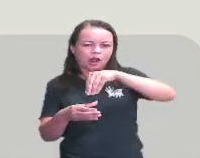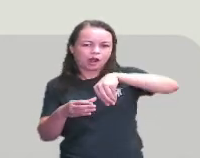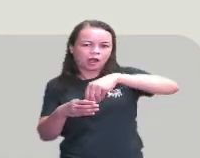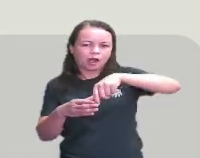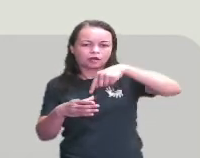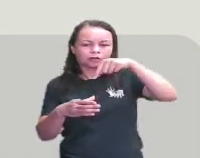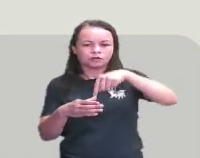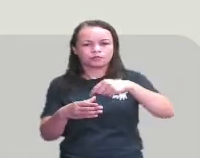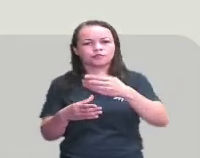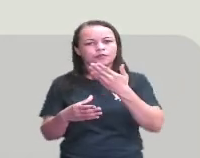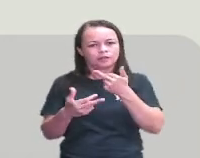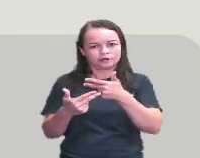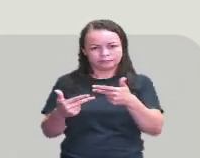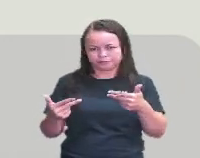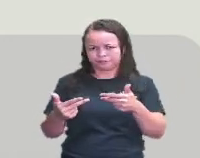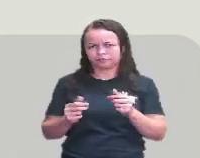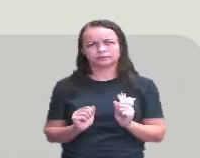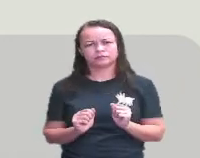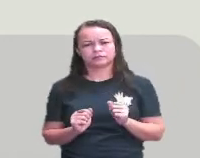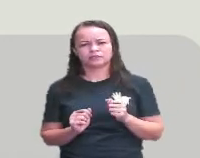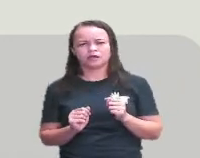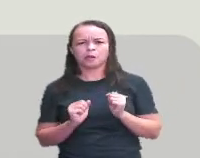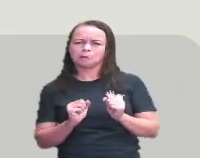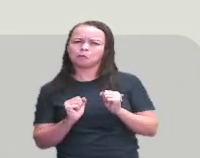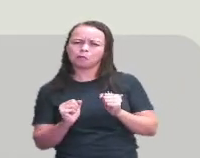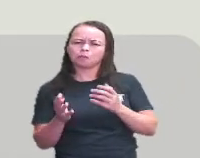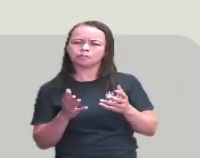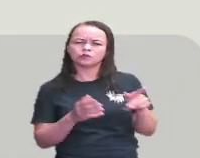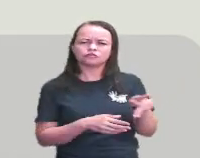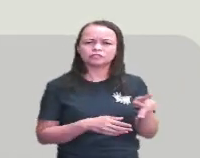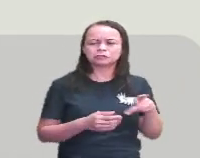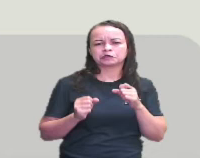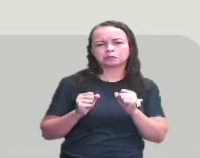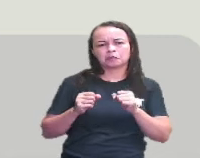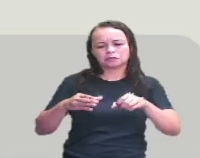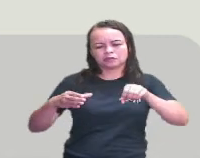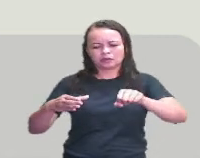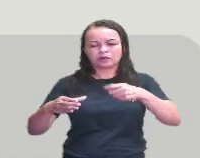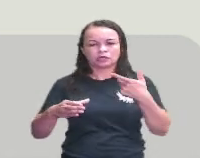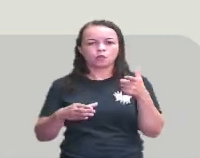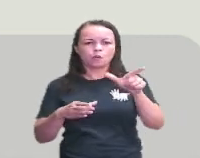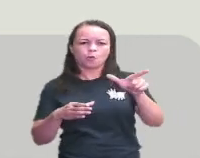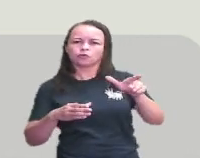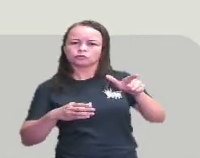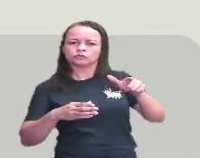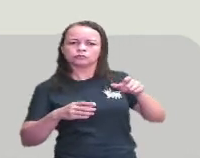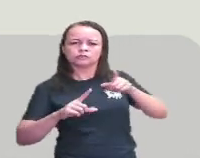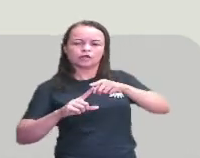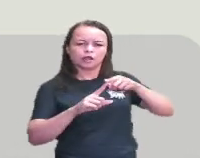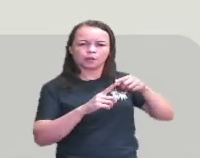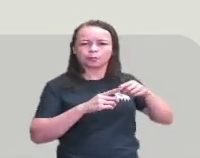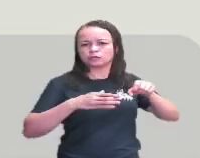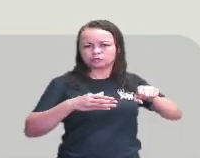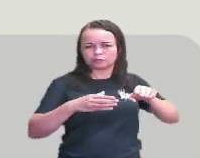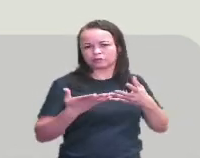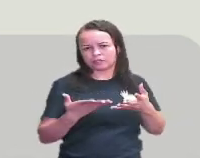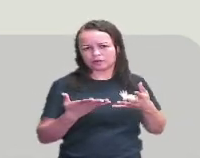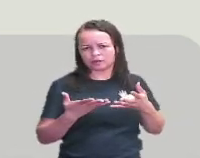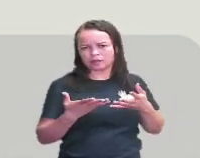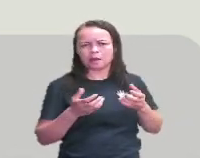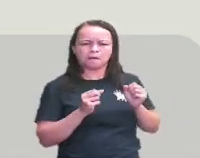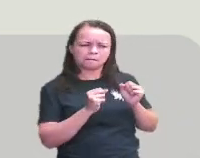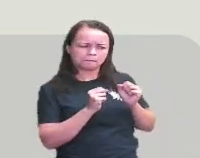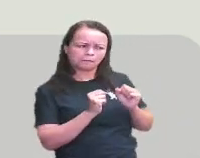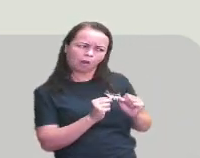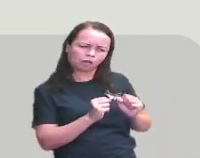comida. Professor, eu posso cozinhar comida com outro tipo de panela que não seja com a condutibilidade térmica? Pode. É ideal?